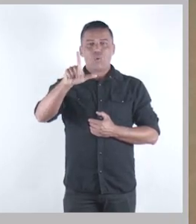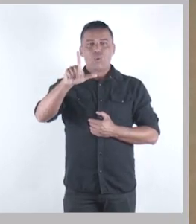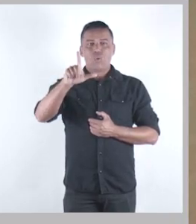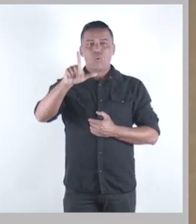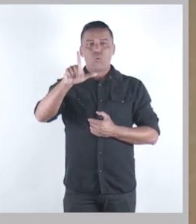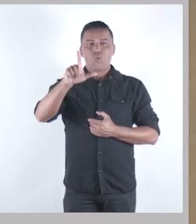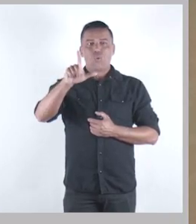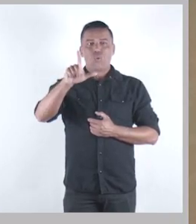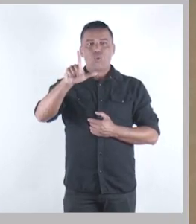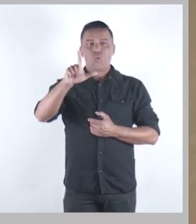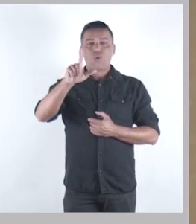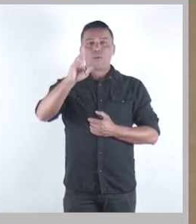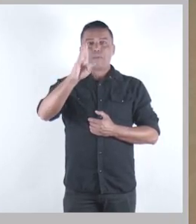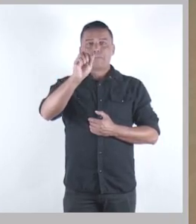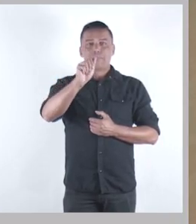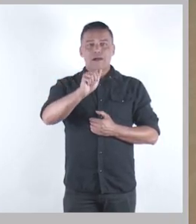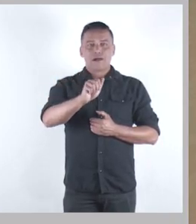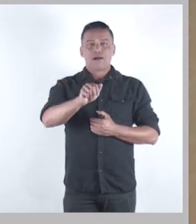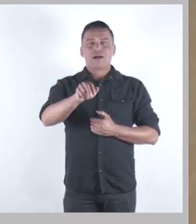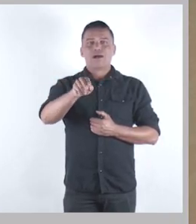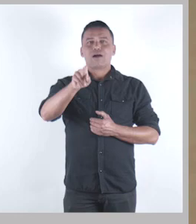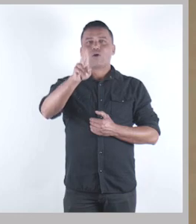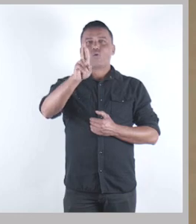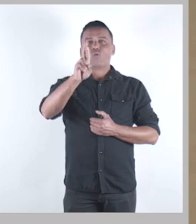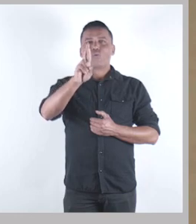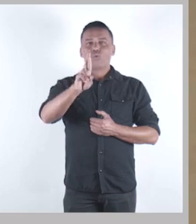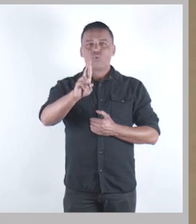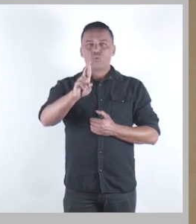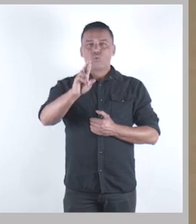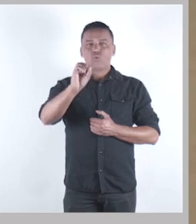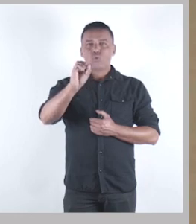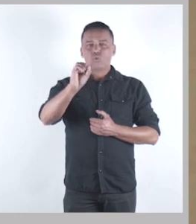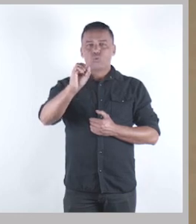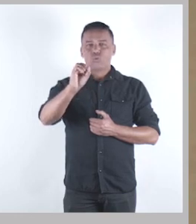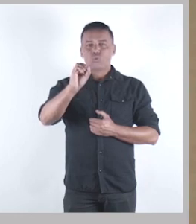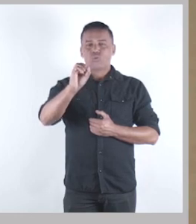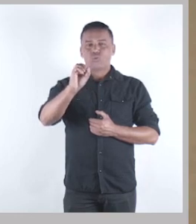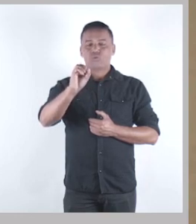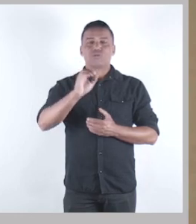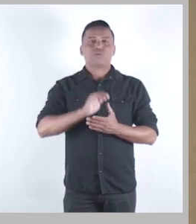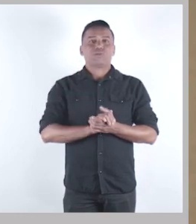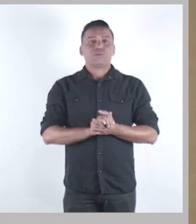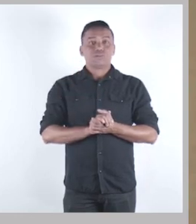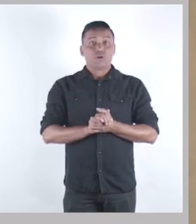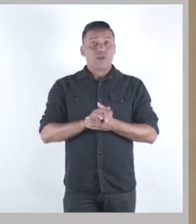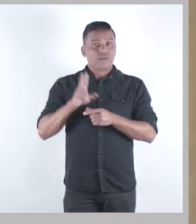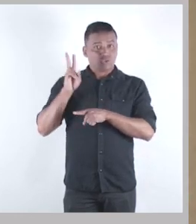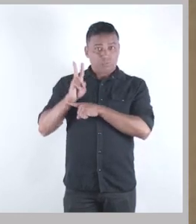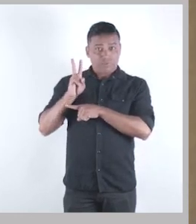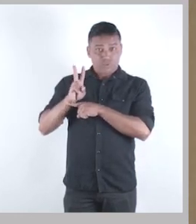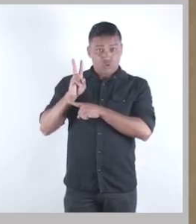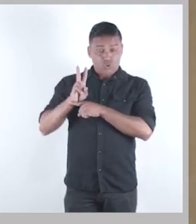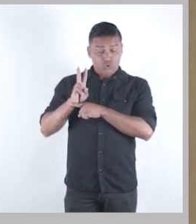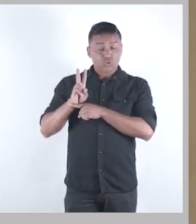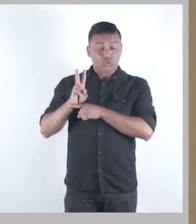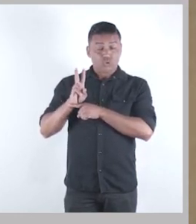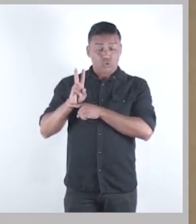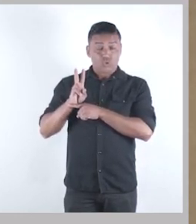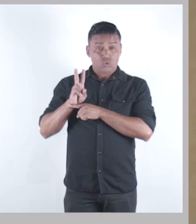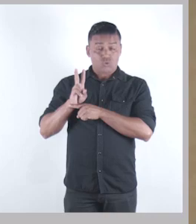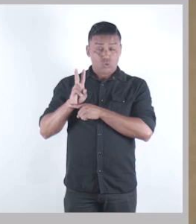André Nathaniel Bahule. Ele supervisou os estudos dos filhos da minha mãe,